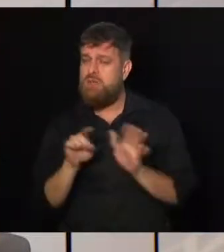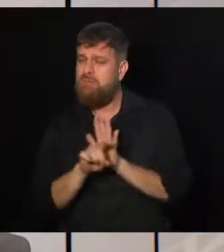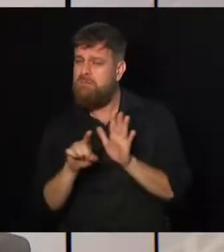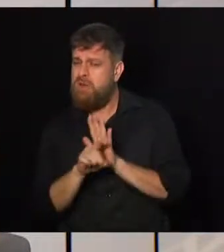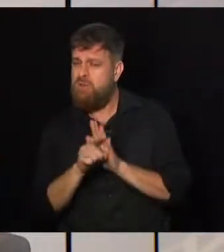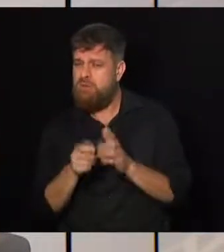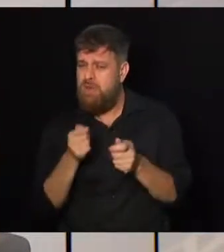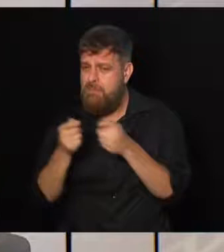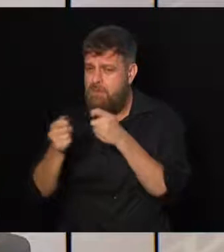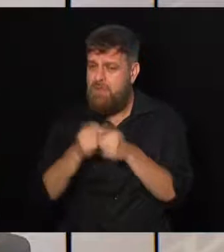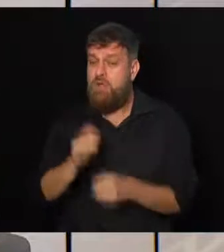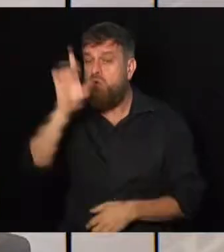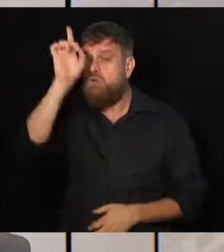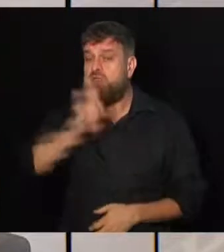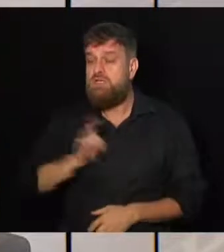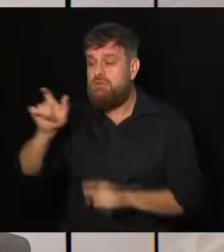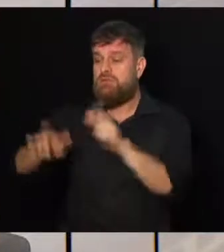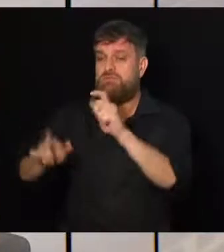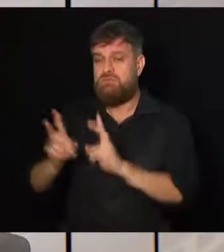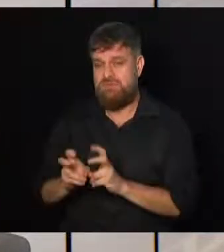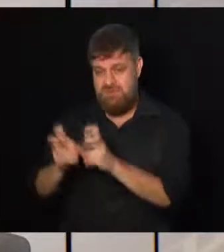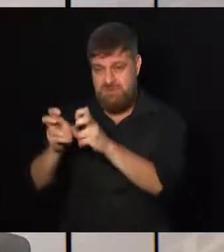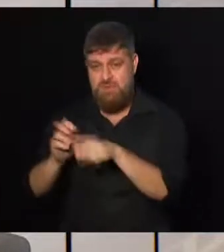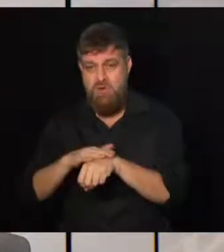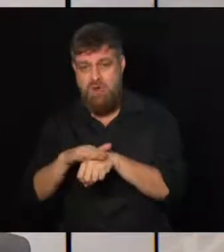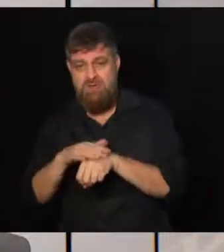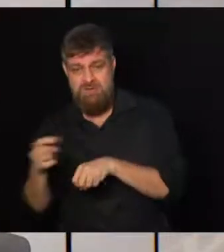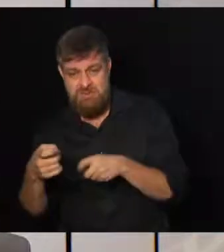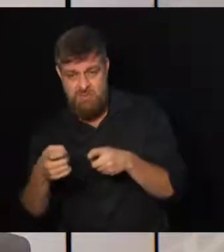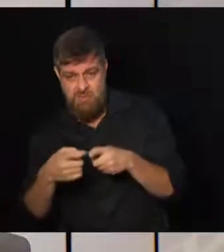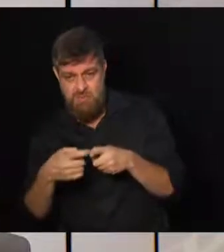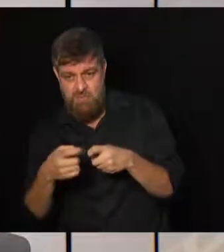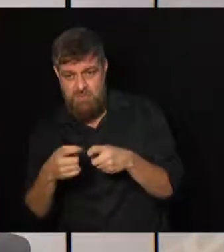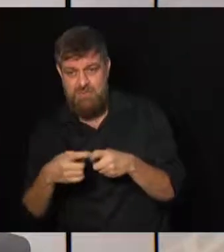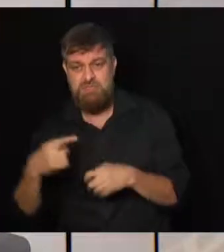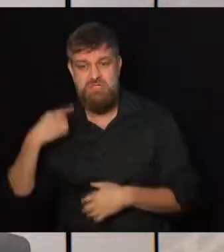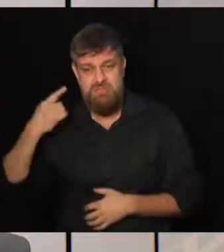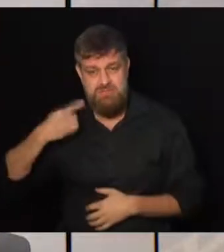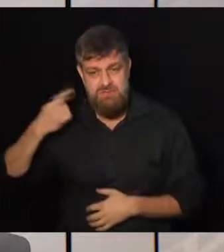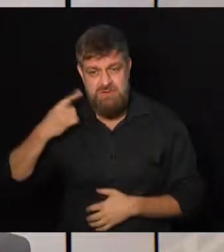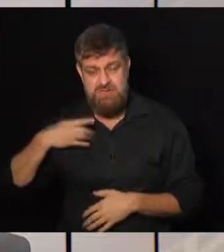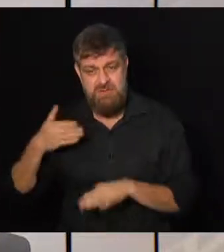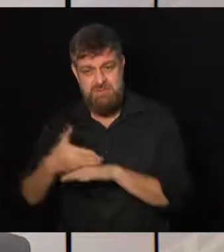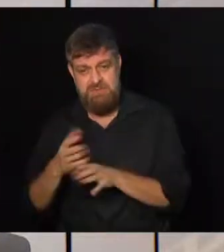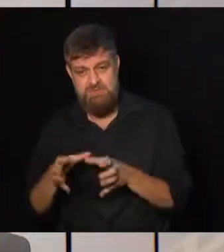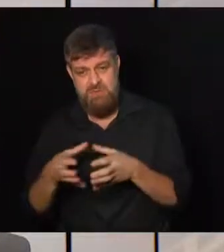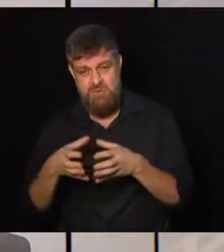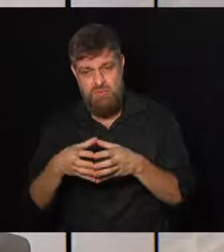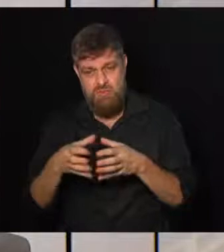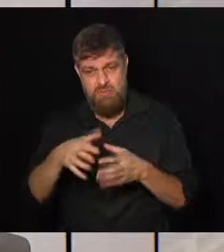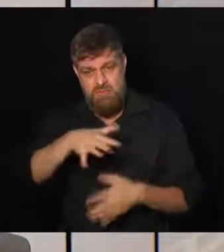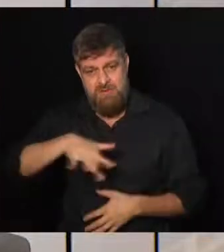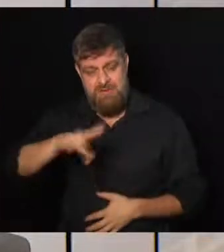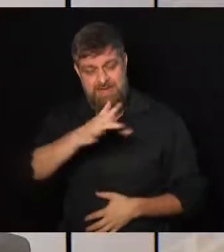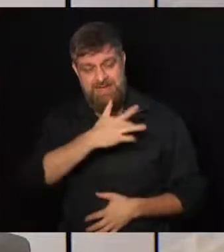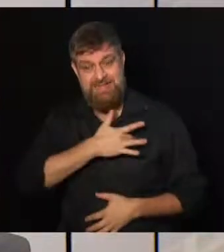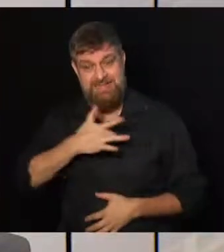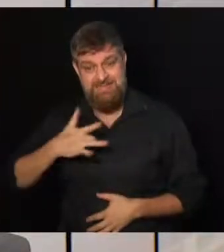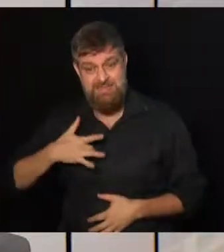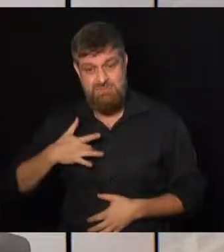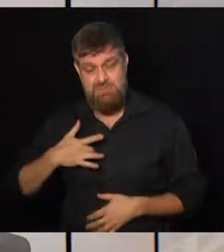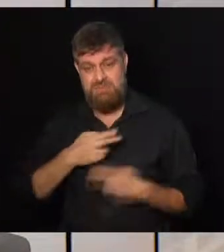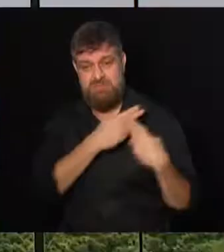direito das pessoas com câncer com um médico e advogado, membro da Comissão de Direito da Saúde da OAB